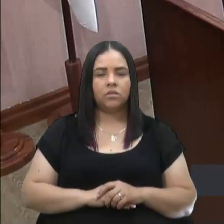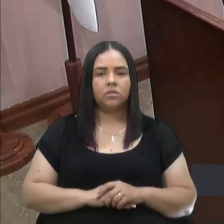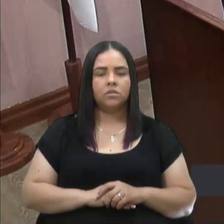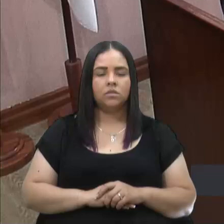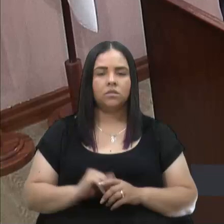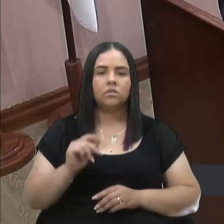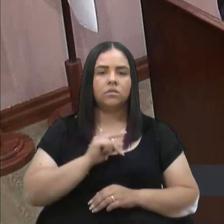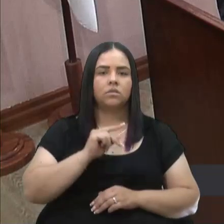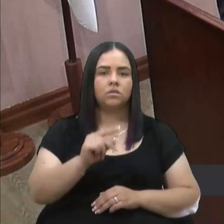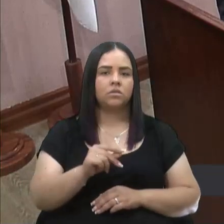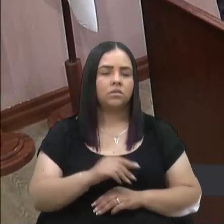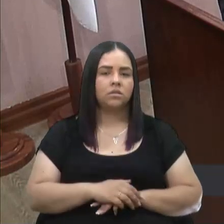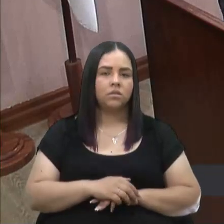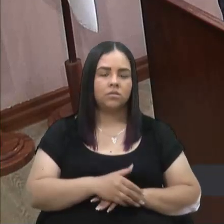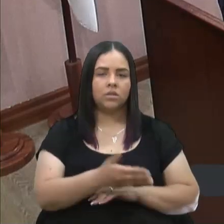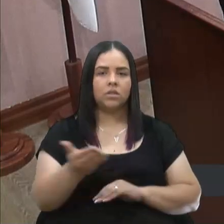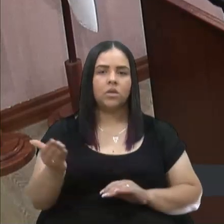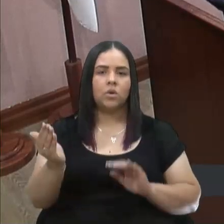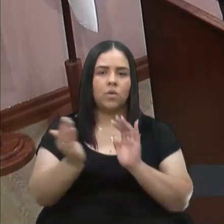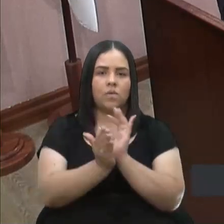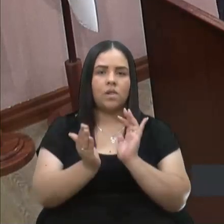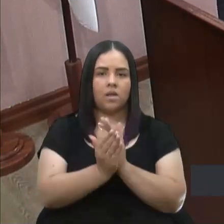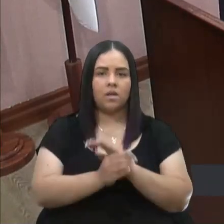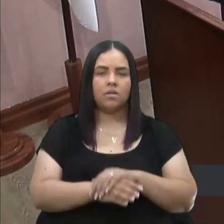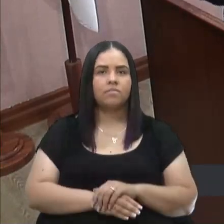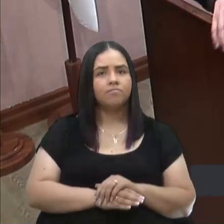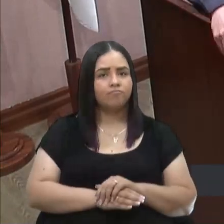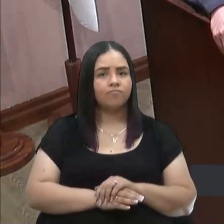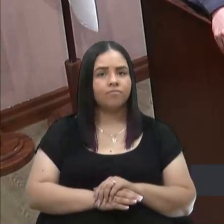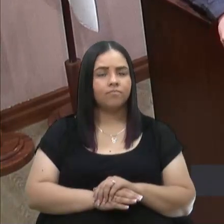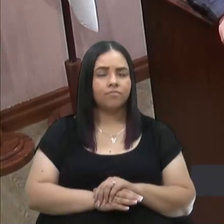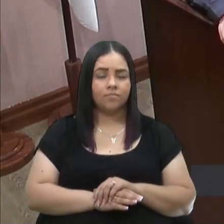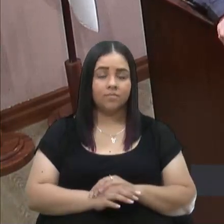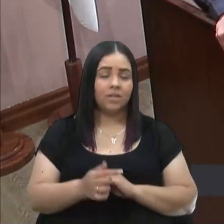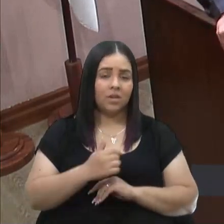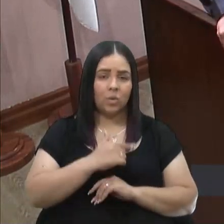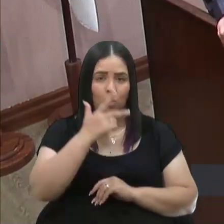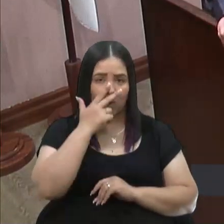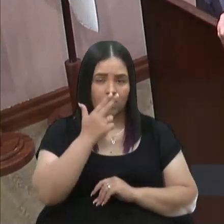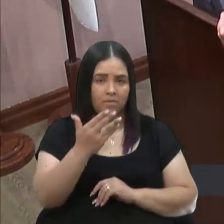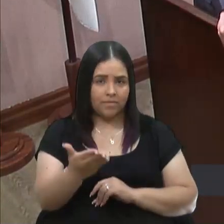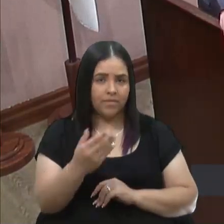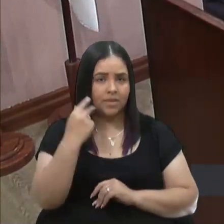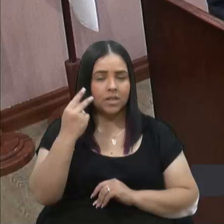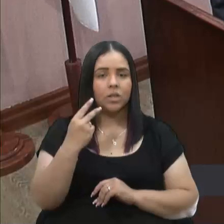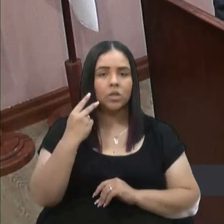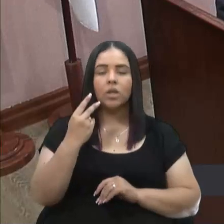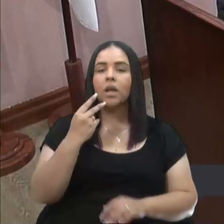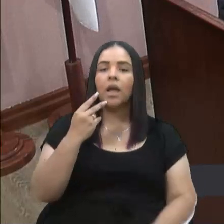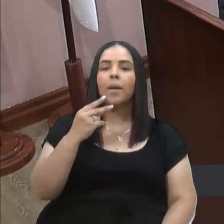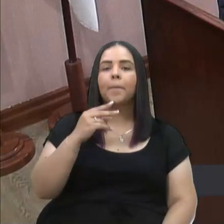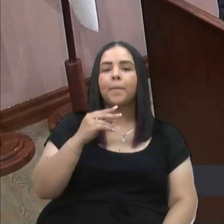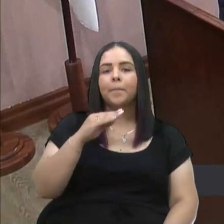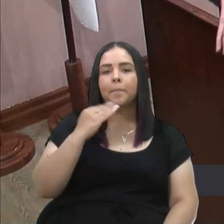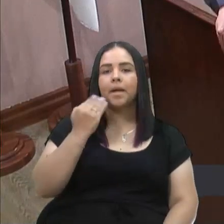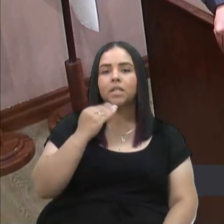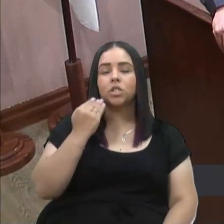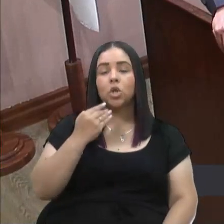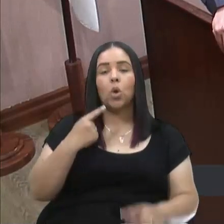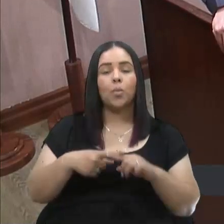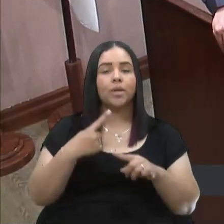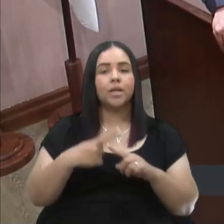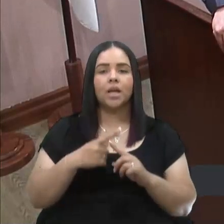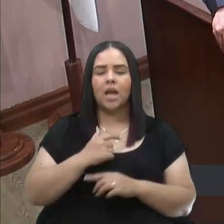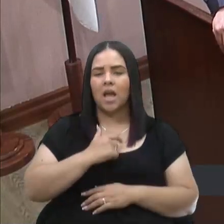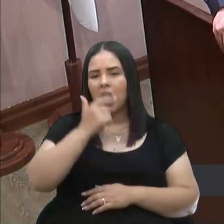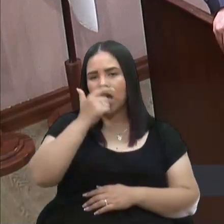Senhora presidente, caros colegas, comungo do mesmo pensamento da vereadora Marisol. Eu acho que muito